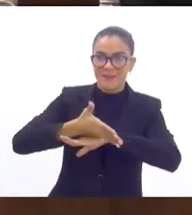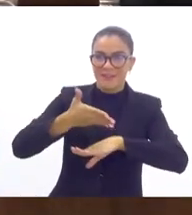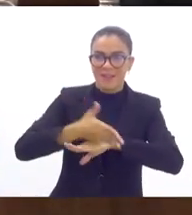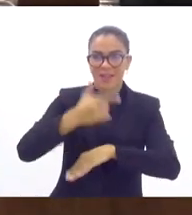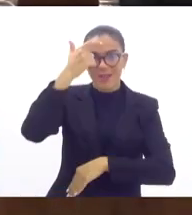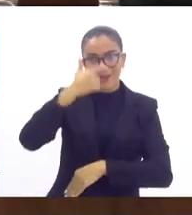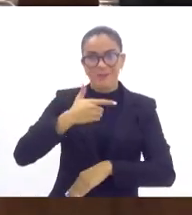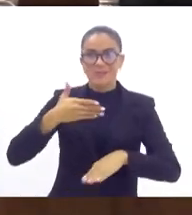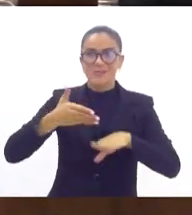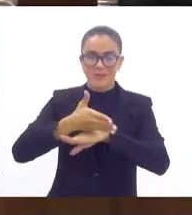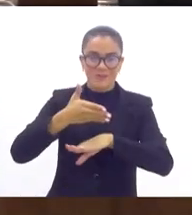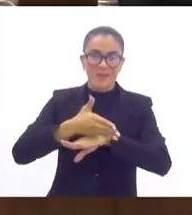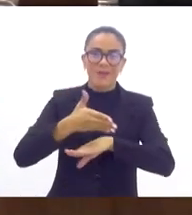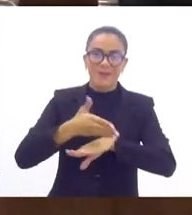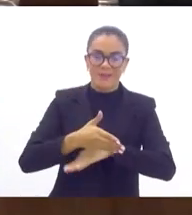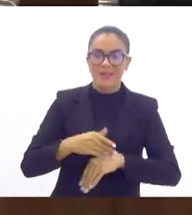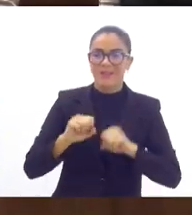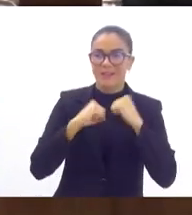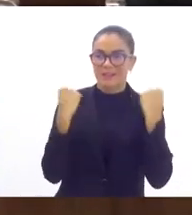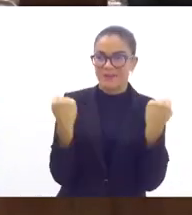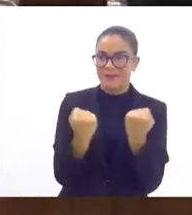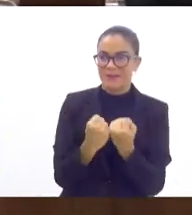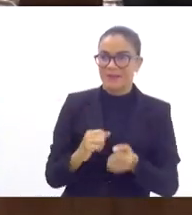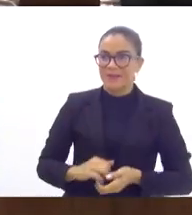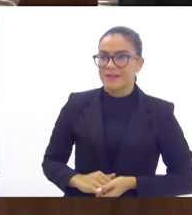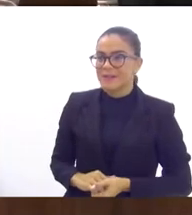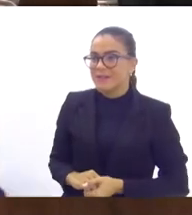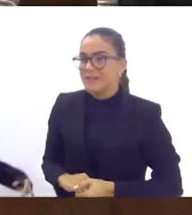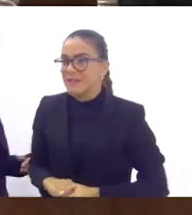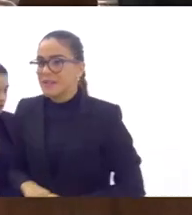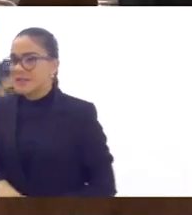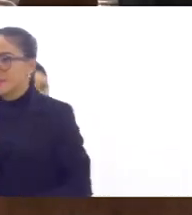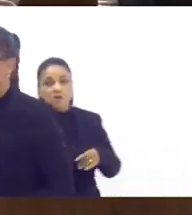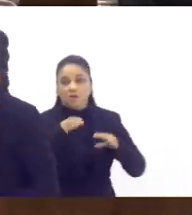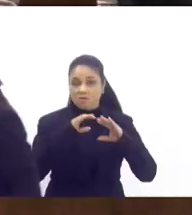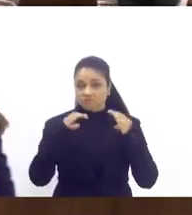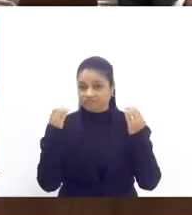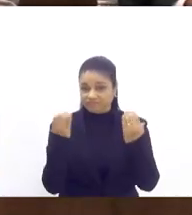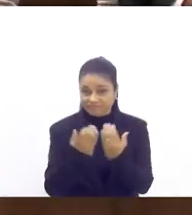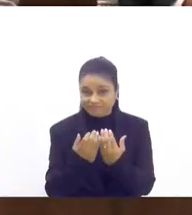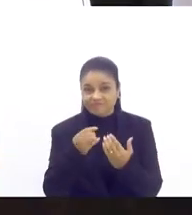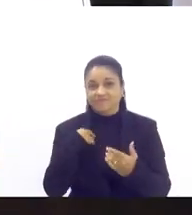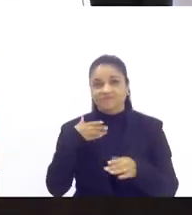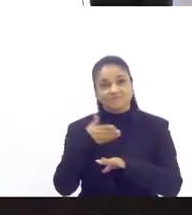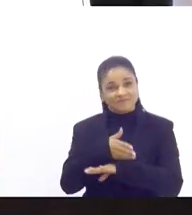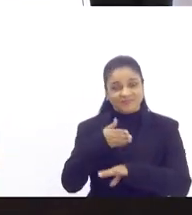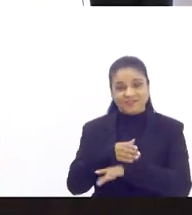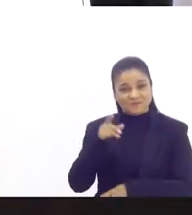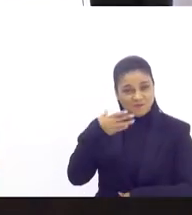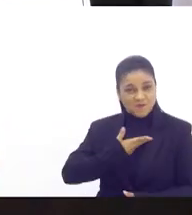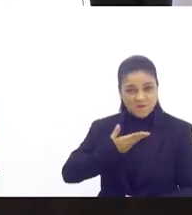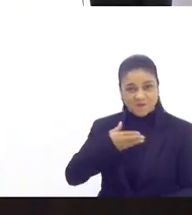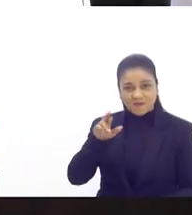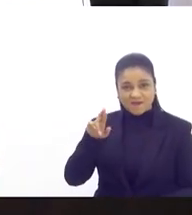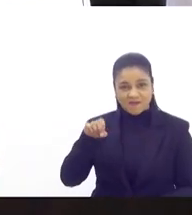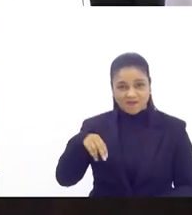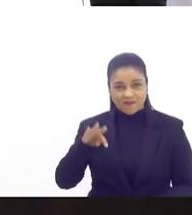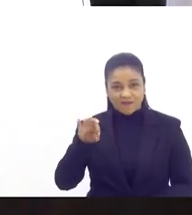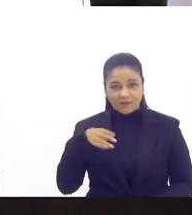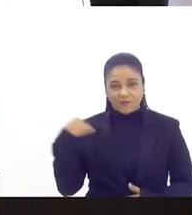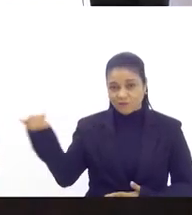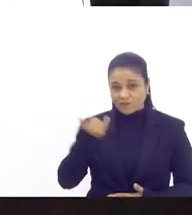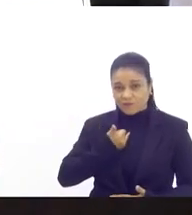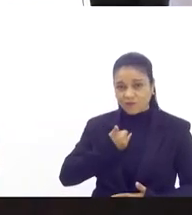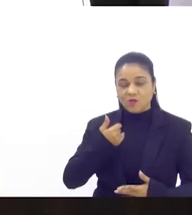do Maracanã não sou moradora do Maracanã mas assim como colega Renato disse sou do grupo das famílias que